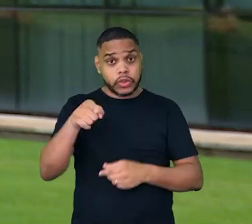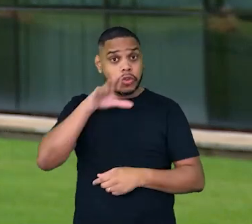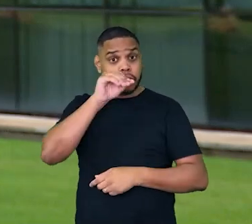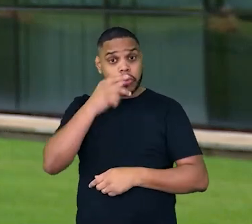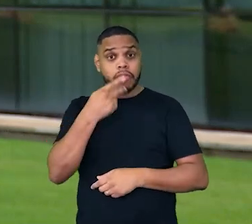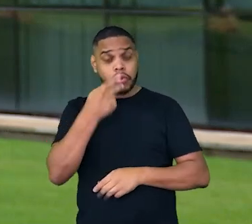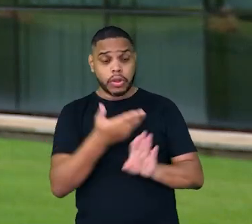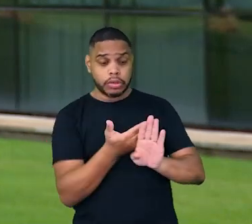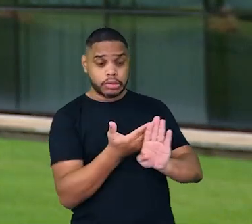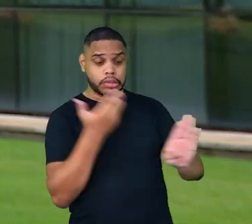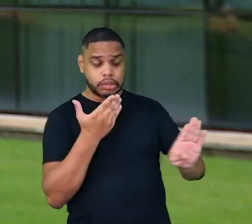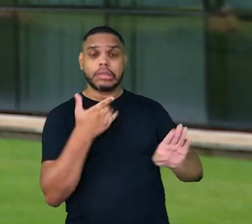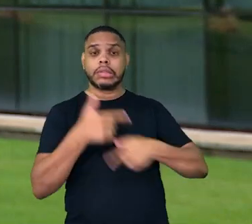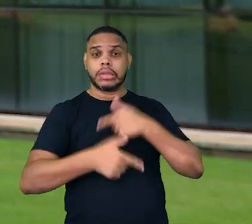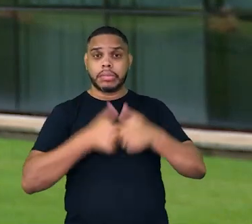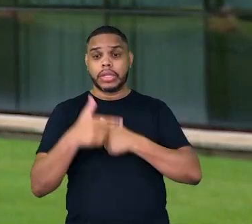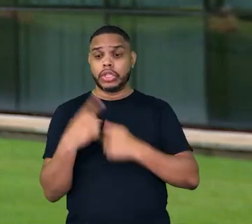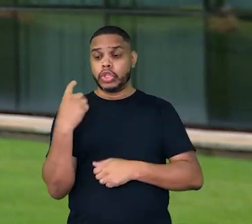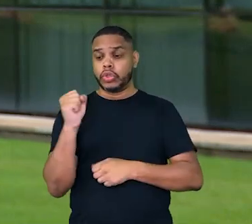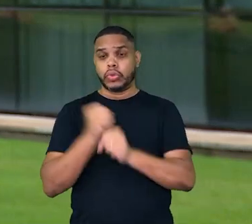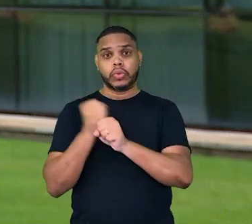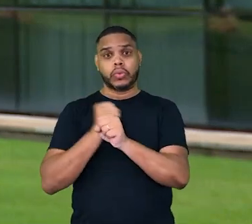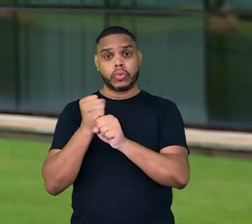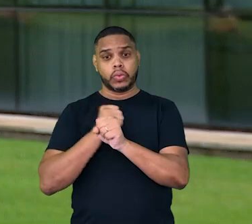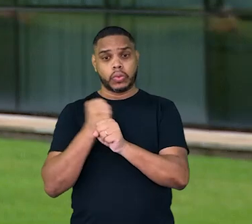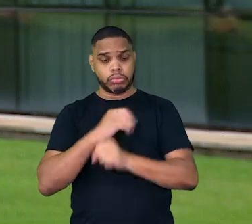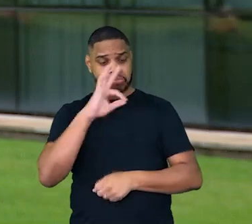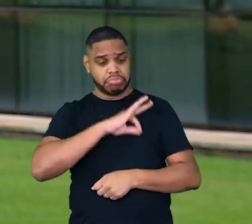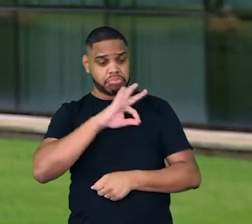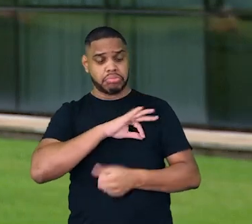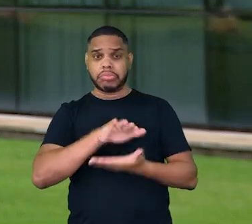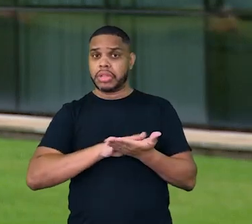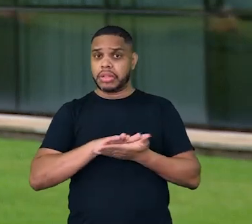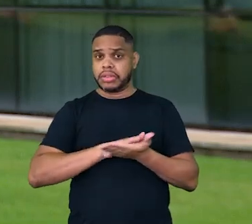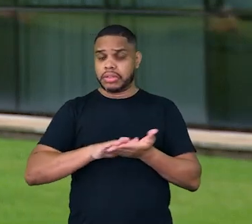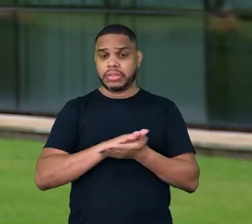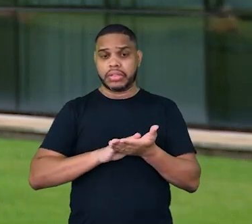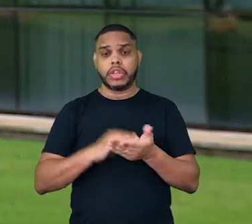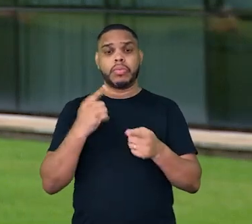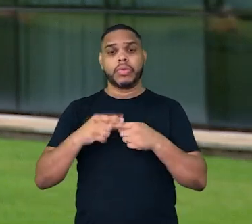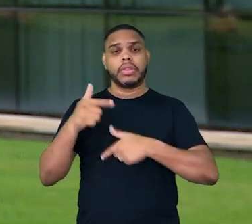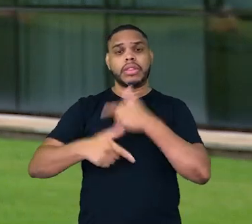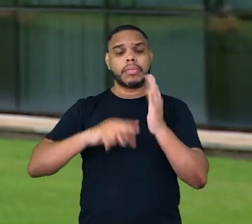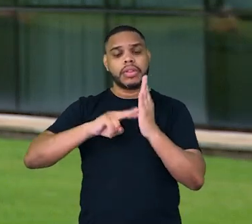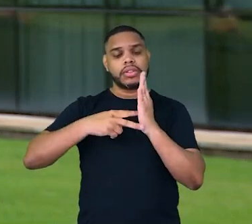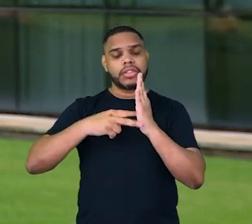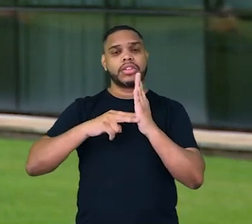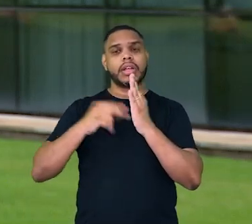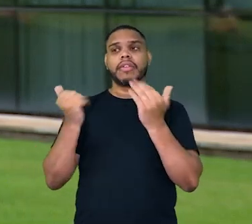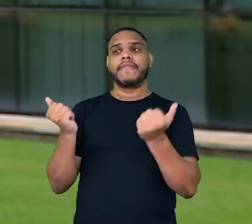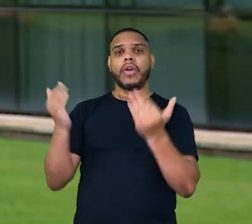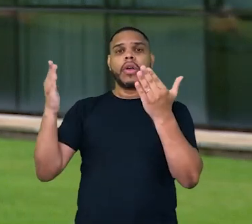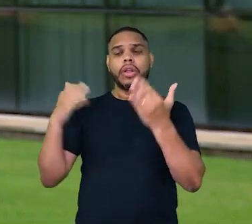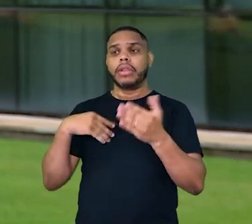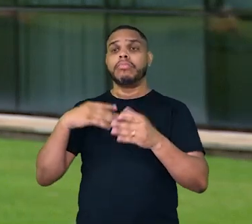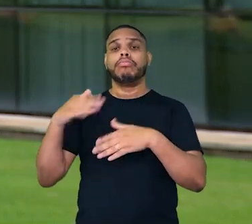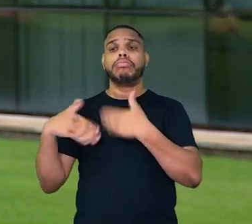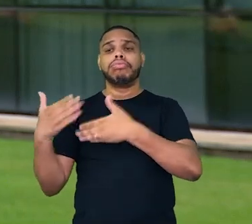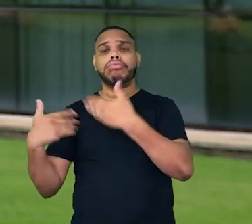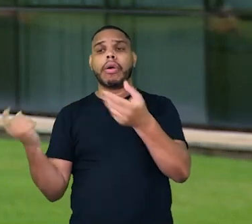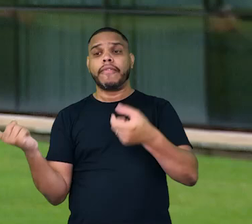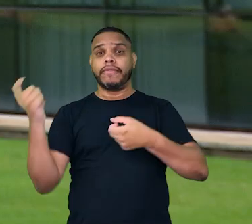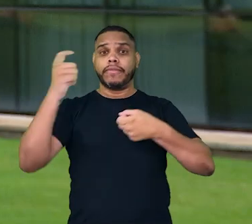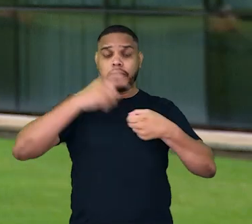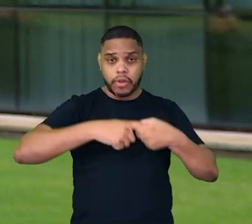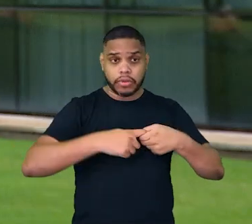trabalhador disse que ficou afastado por mais de 18 anos, sem remuneração, em razão de atividades sindicais e que, quando retornou,